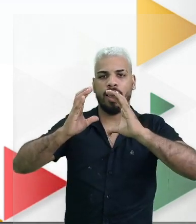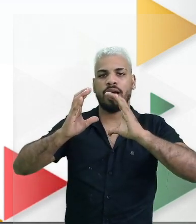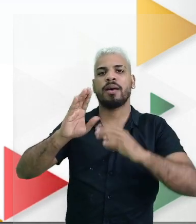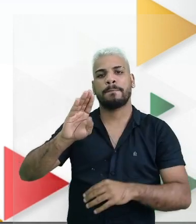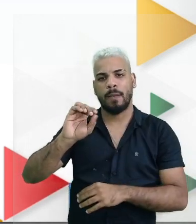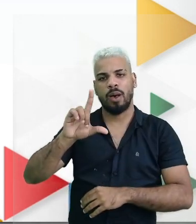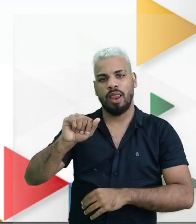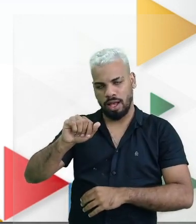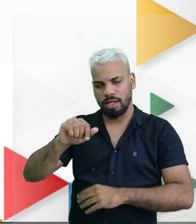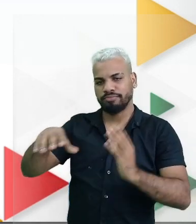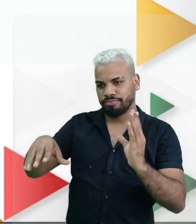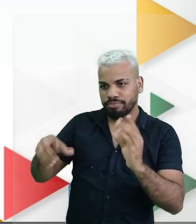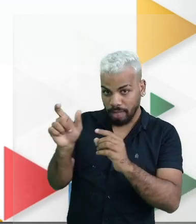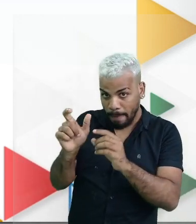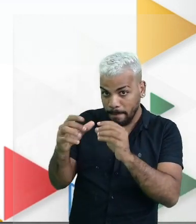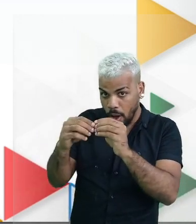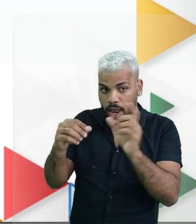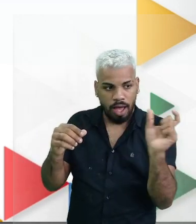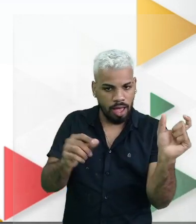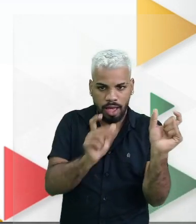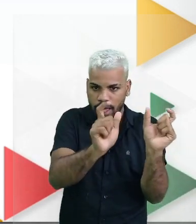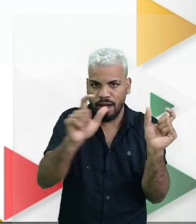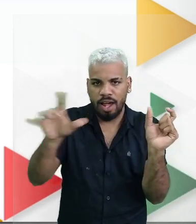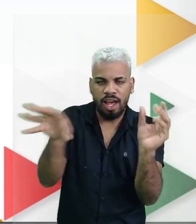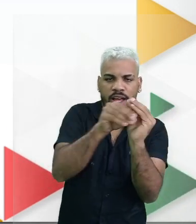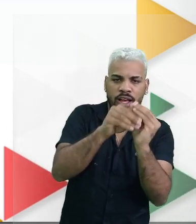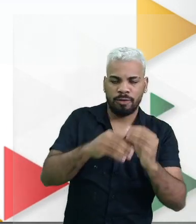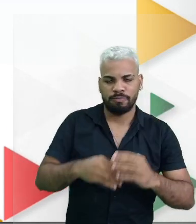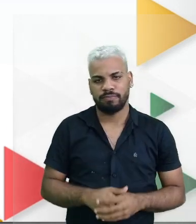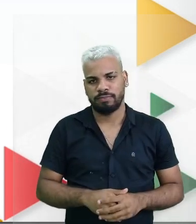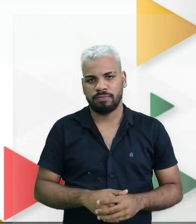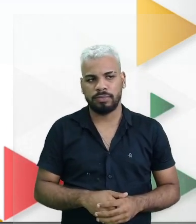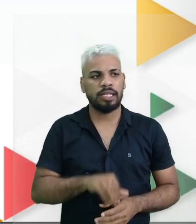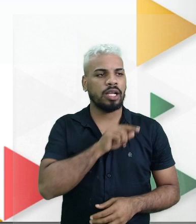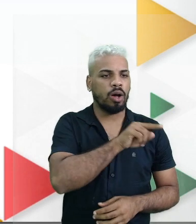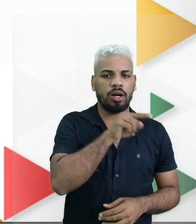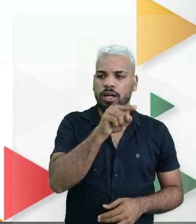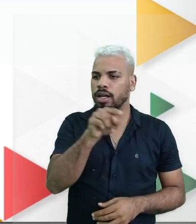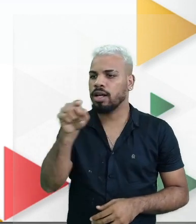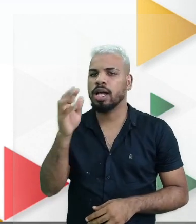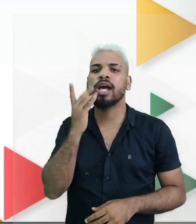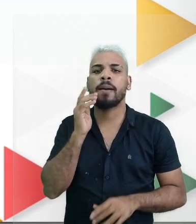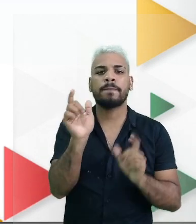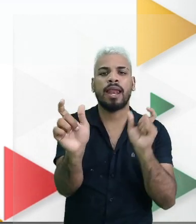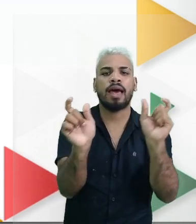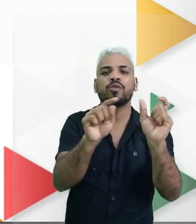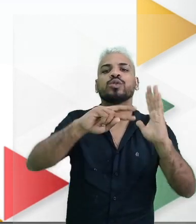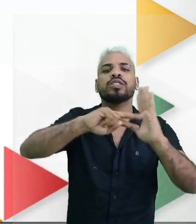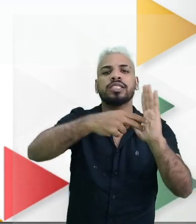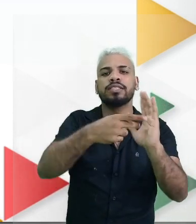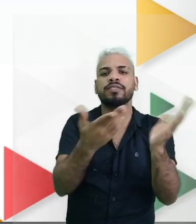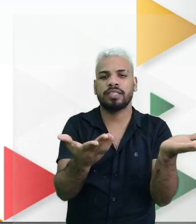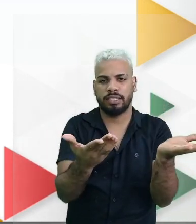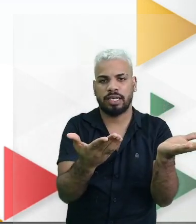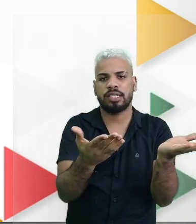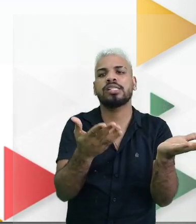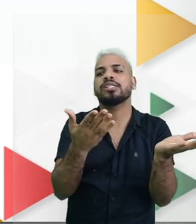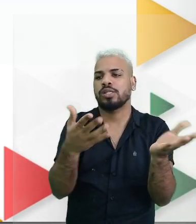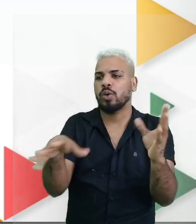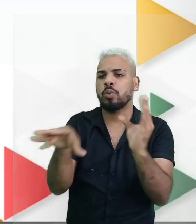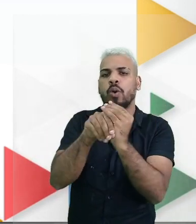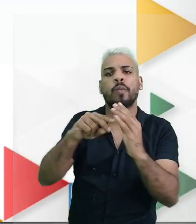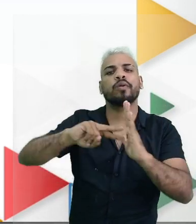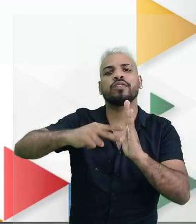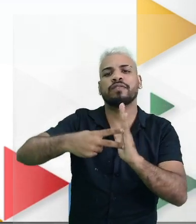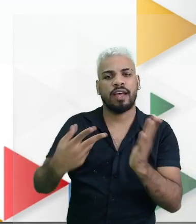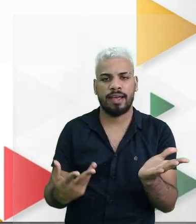O que é o sujeito? Quem é o sujeito? Qual o predicado? Quais os tipos de predicado? O que é o complemento? Quais